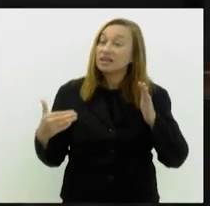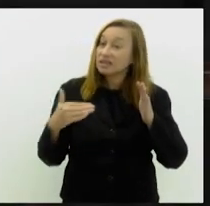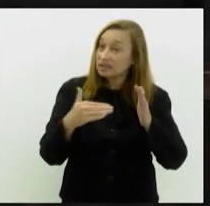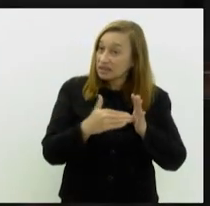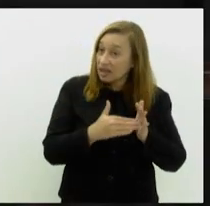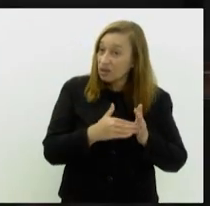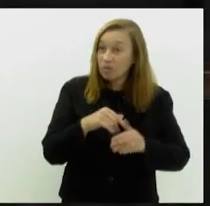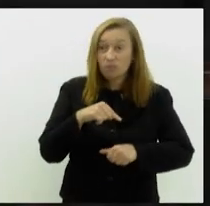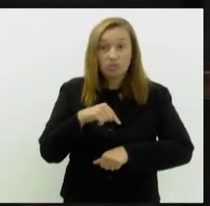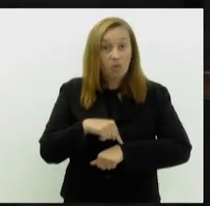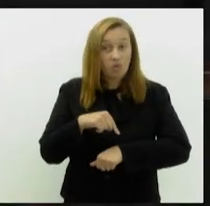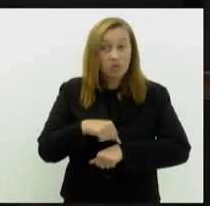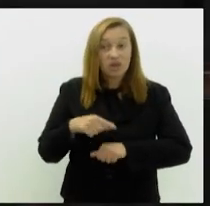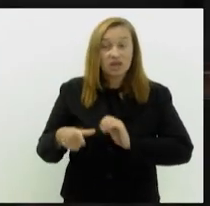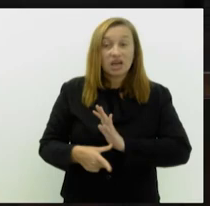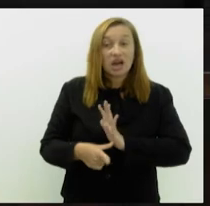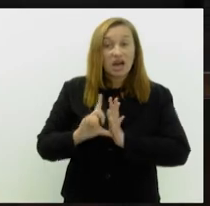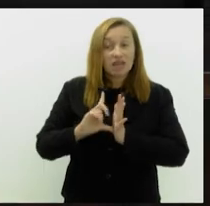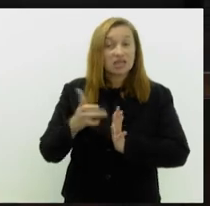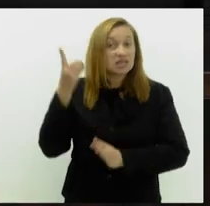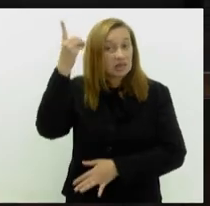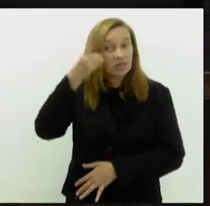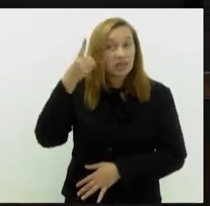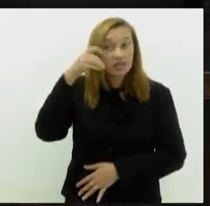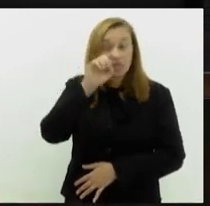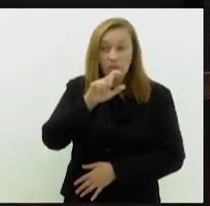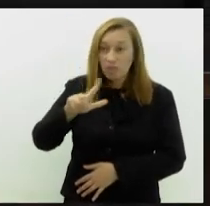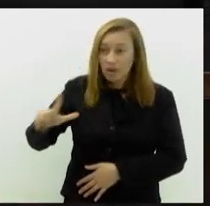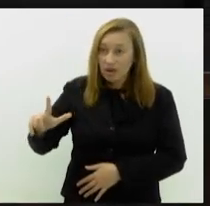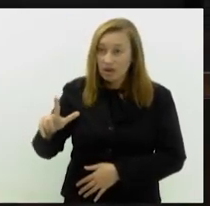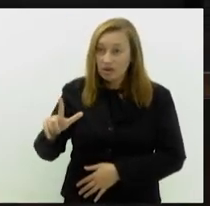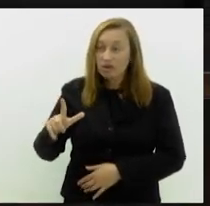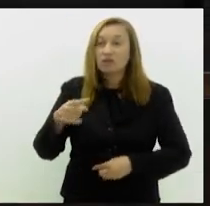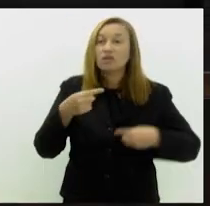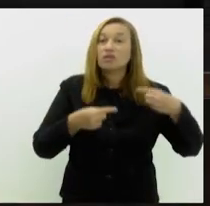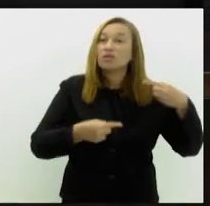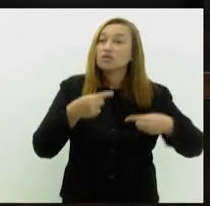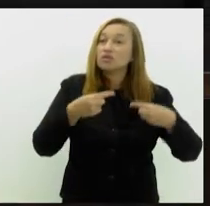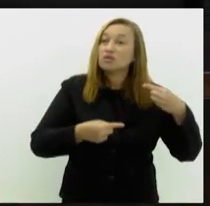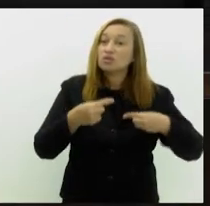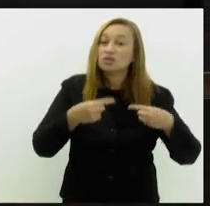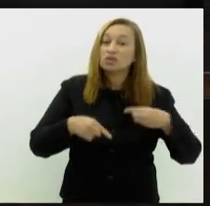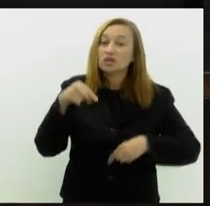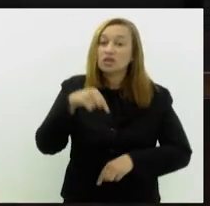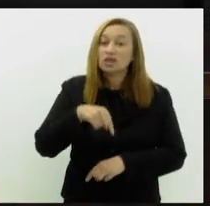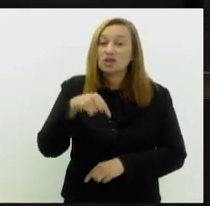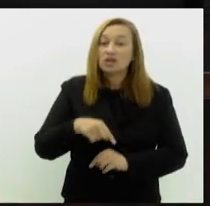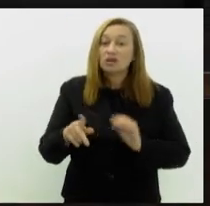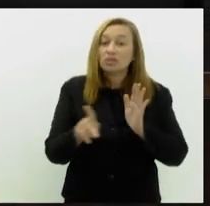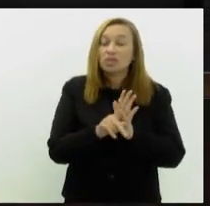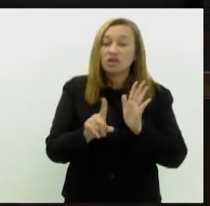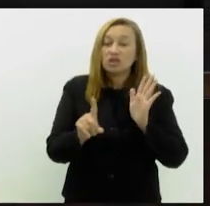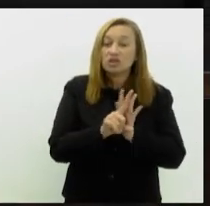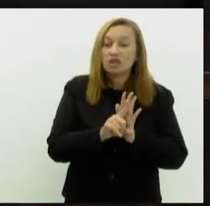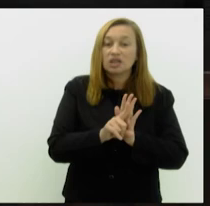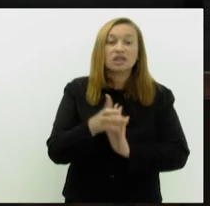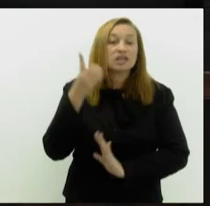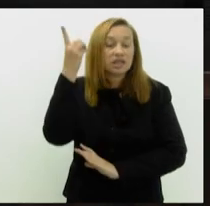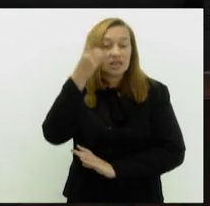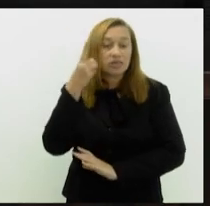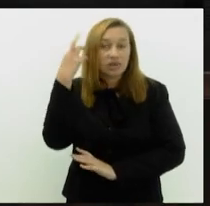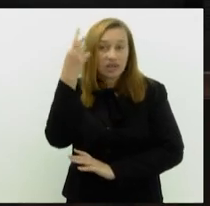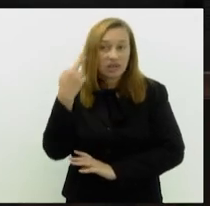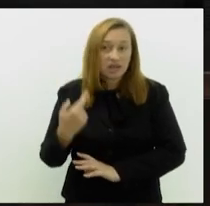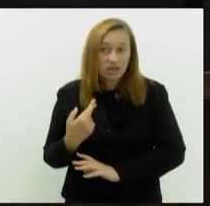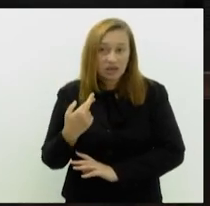até o presente momento, antes do deputado Pobel, foi discutido aqui o projeto de lei da deputada Renata